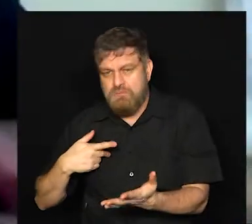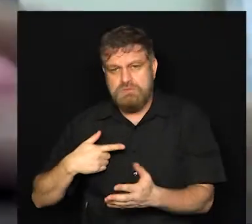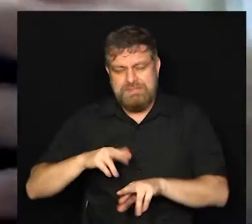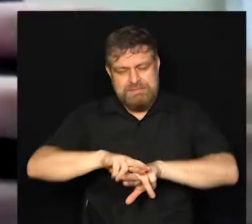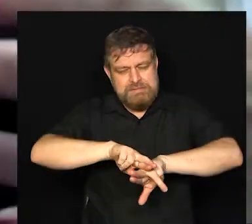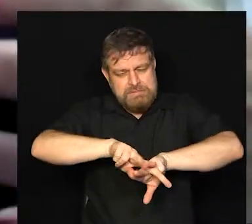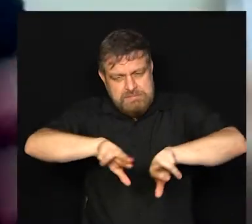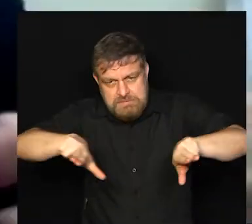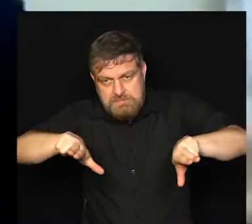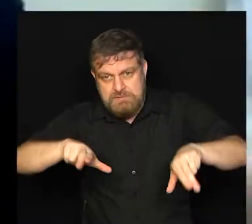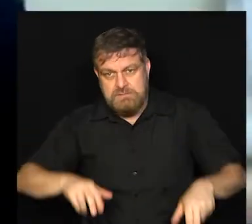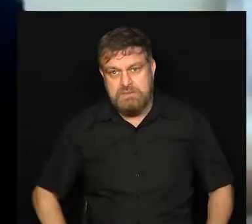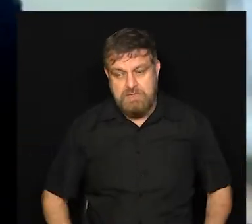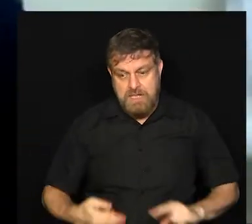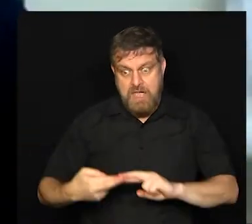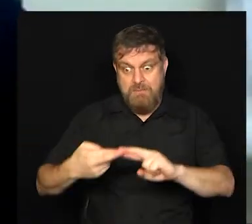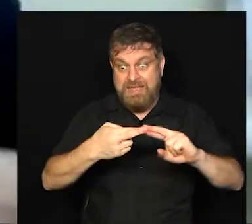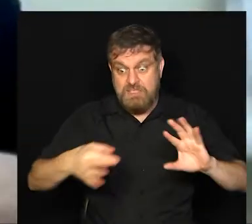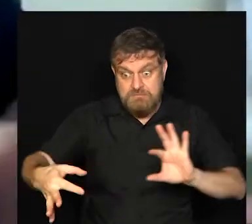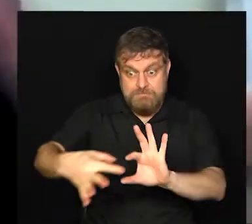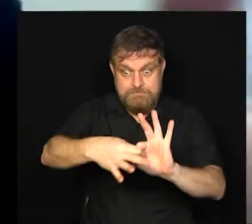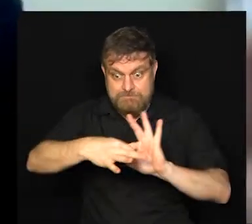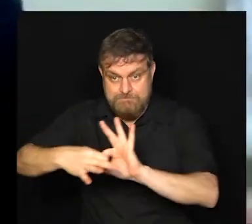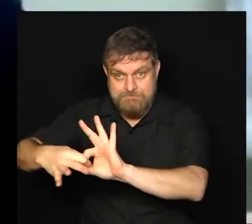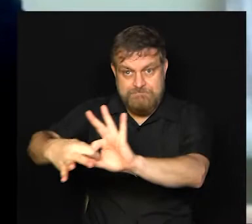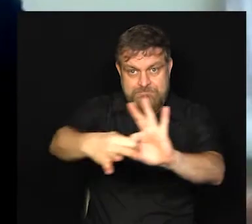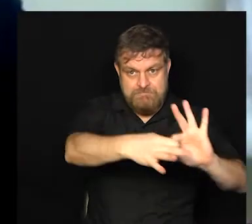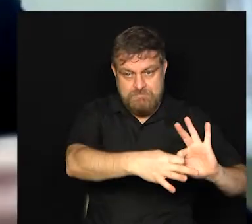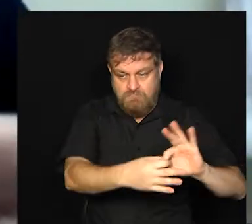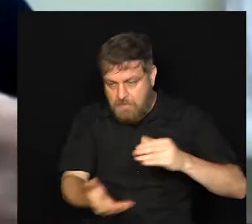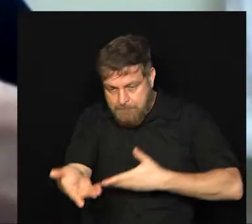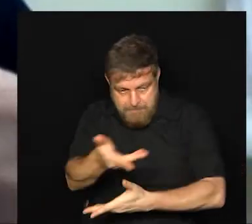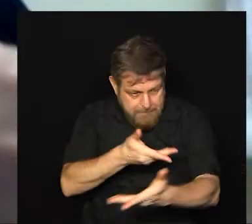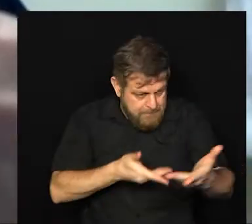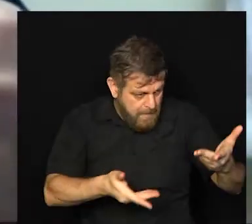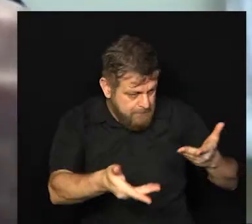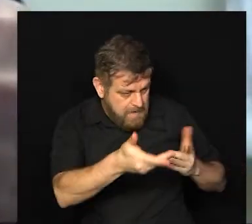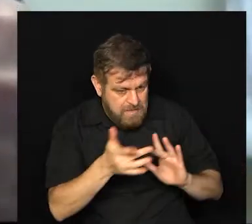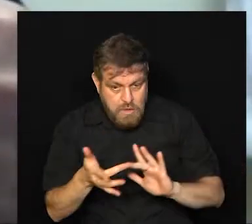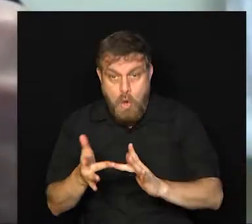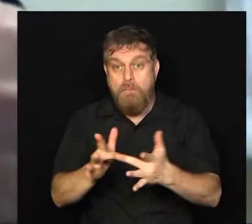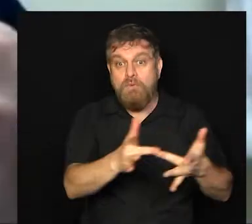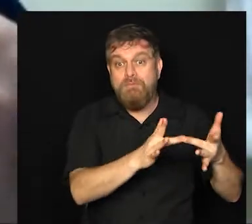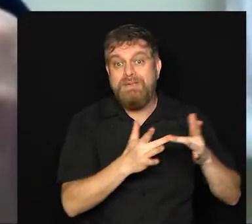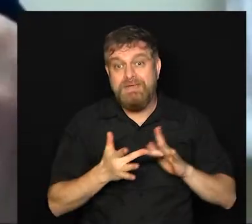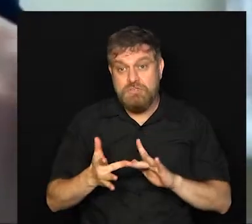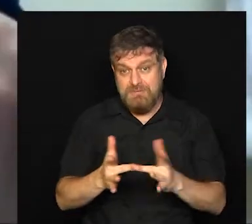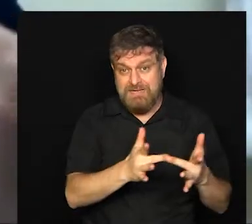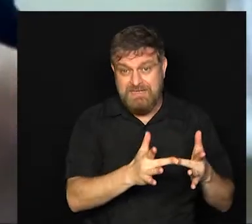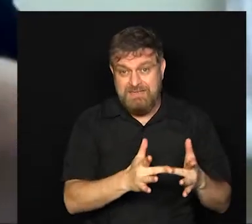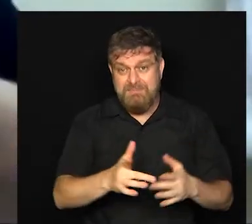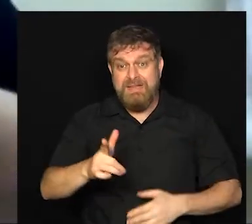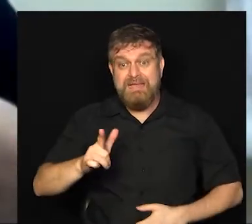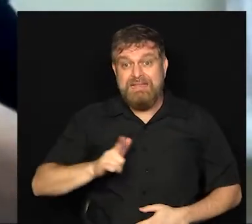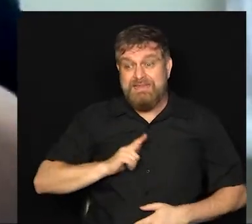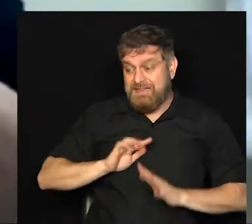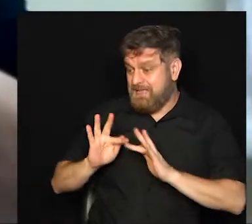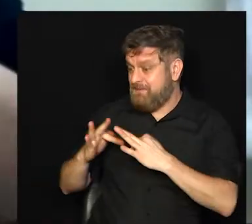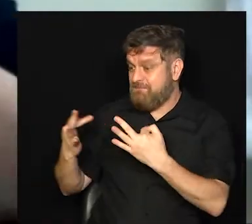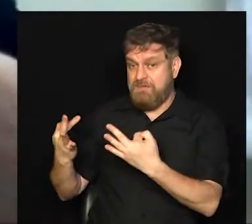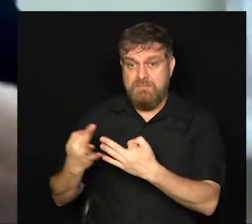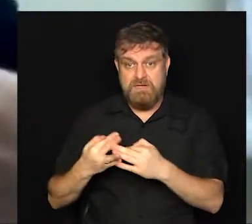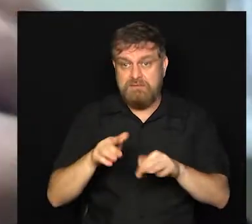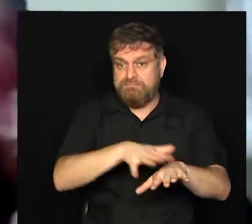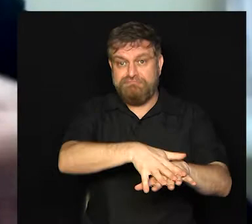de assistência. É uma rede muito forte, somos muito bem articulados. Mas temos muitas famílias que não